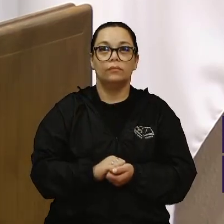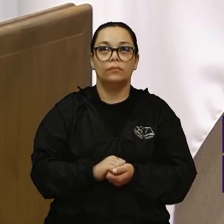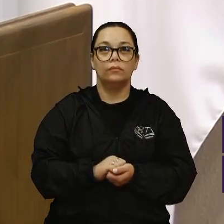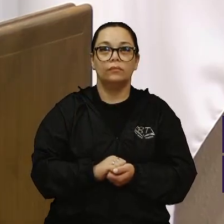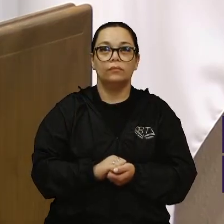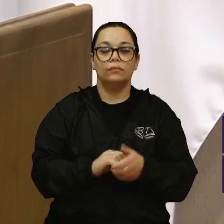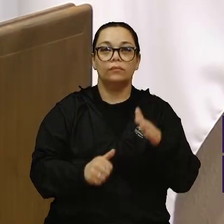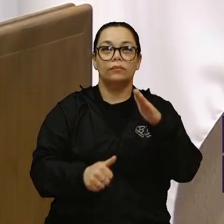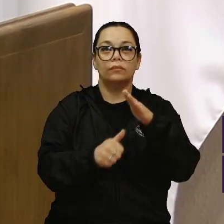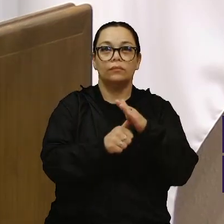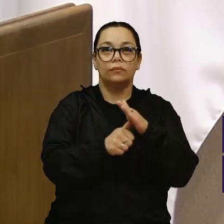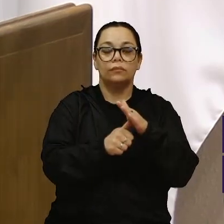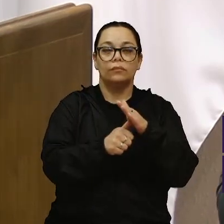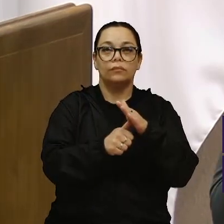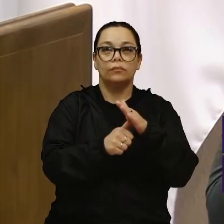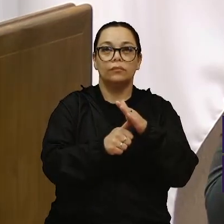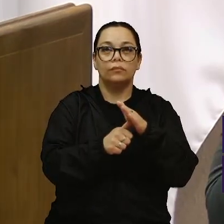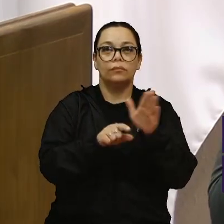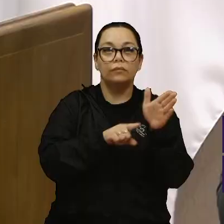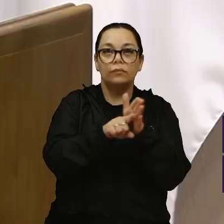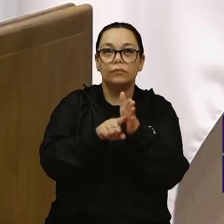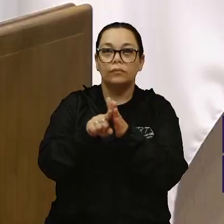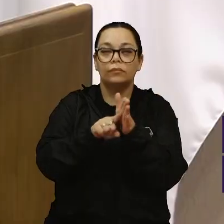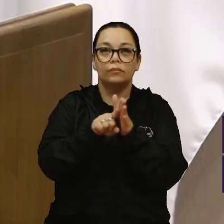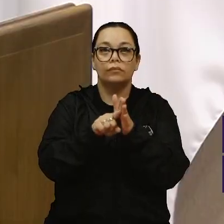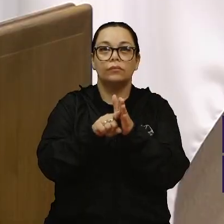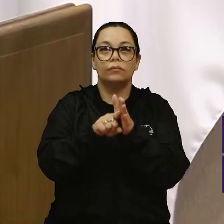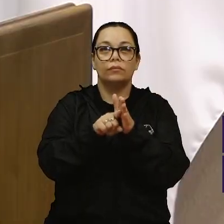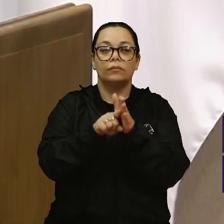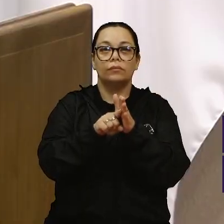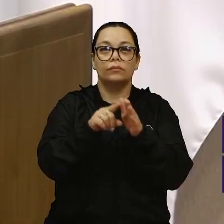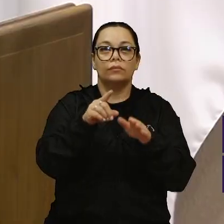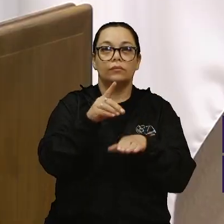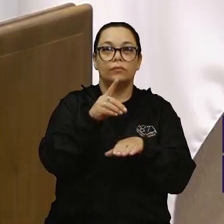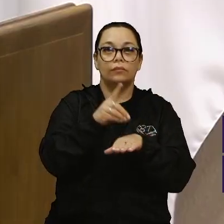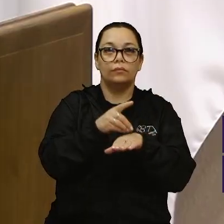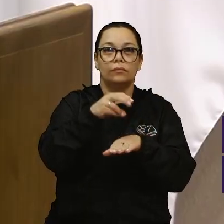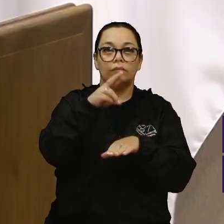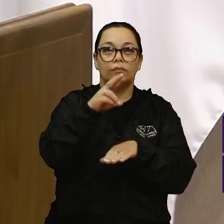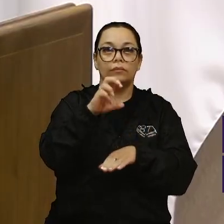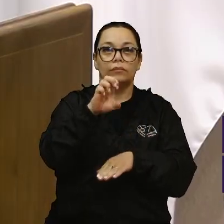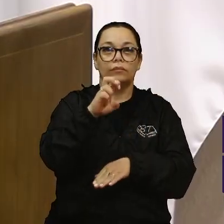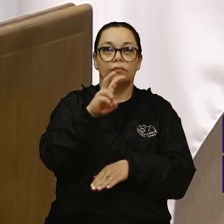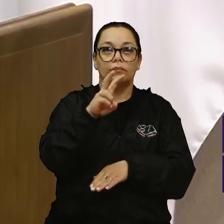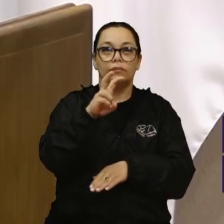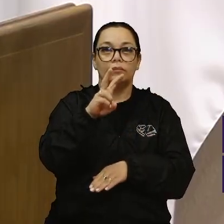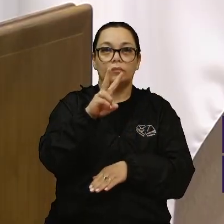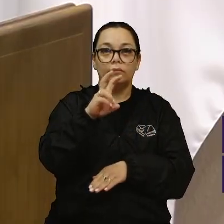Pró-reitor de pesquisa e pós-graduação, professor Dr. Everaldo Sescon.